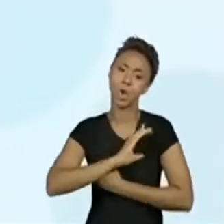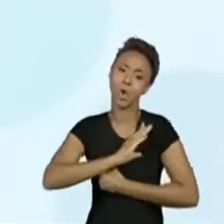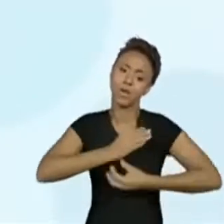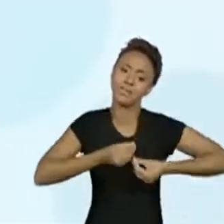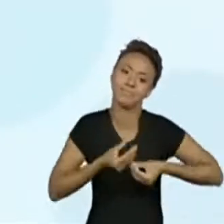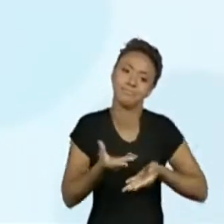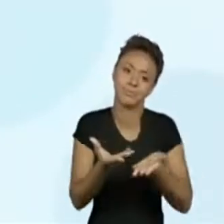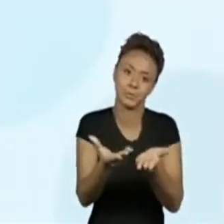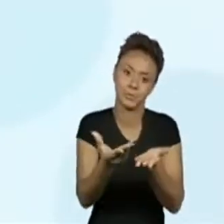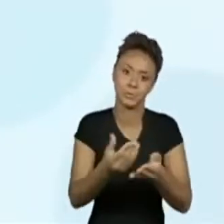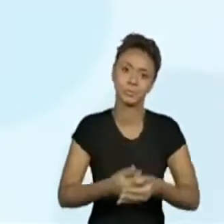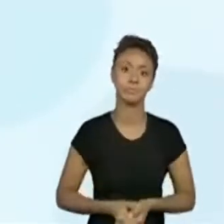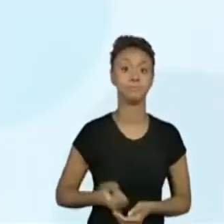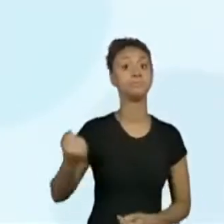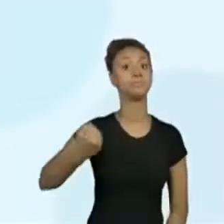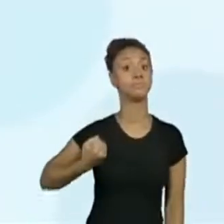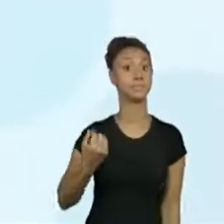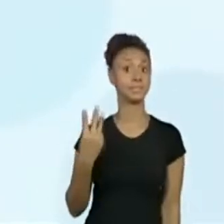Essa é a número três.